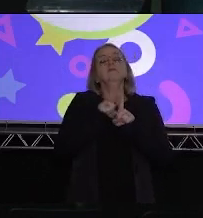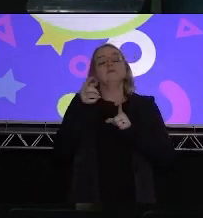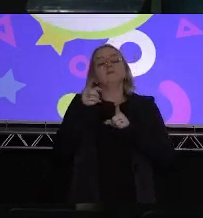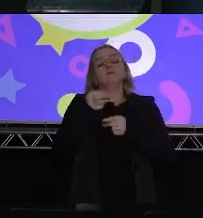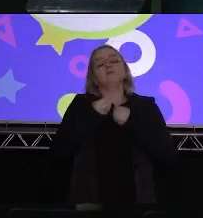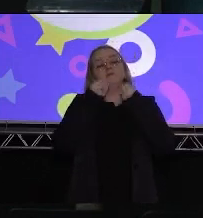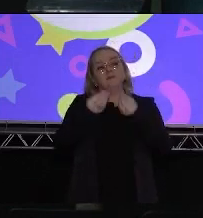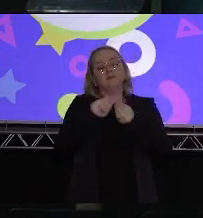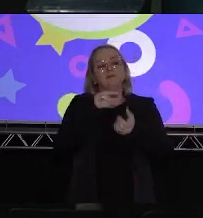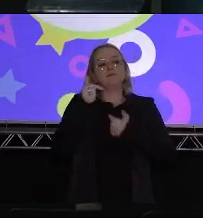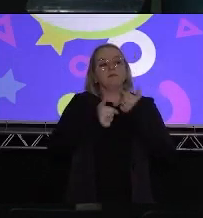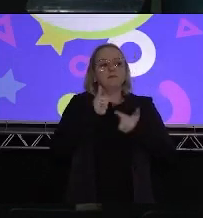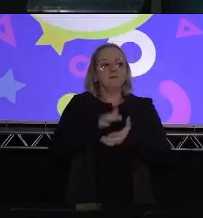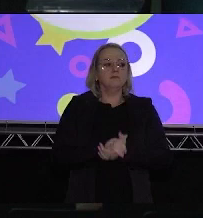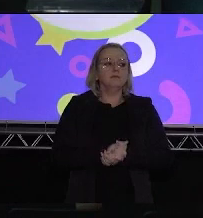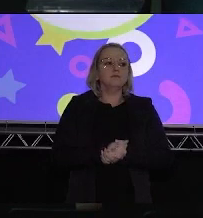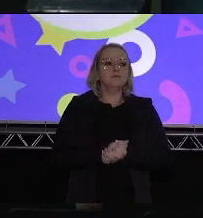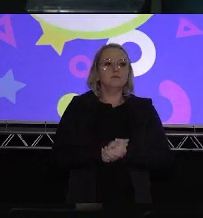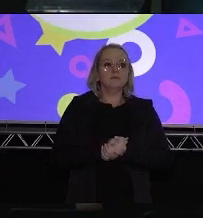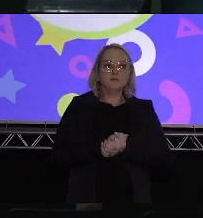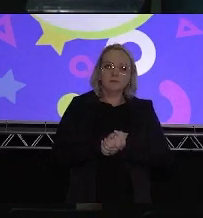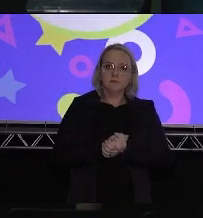frequentes.